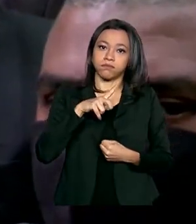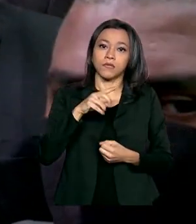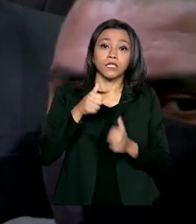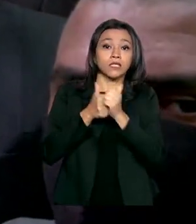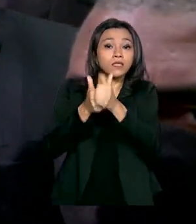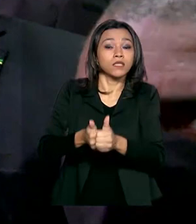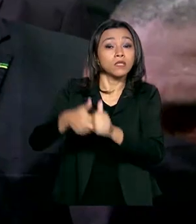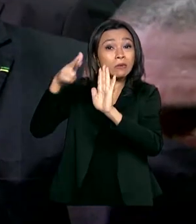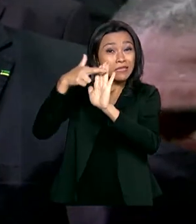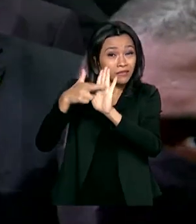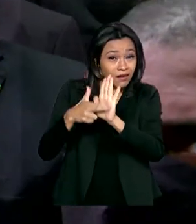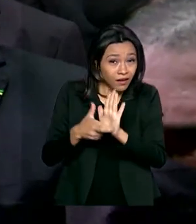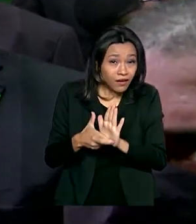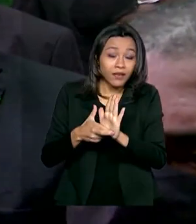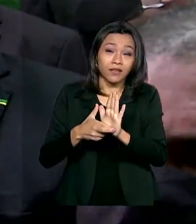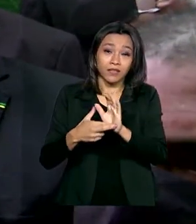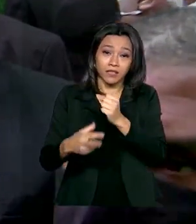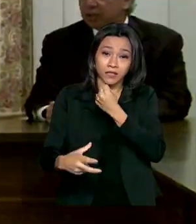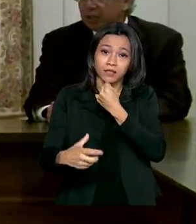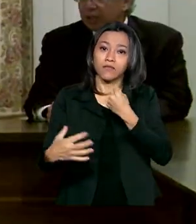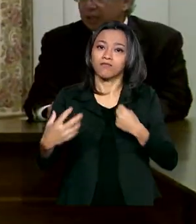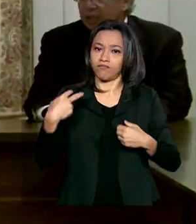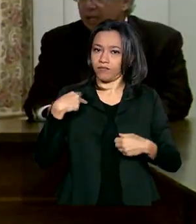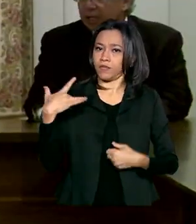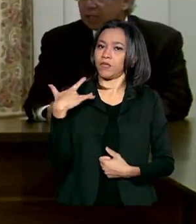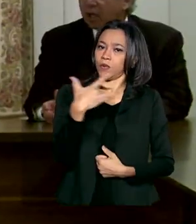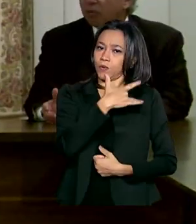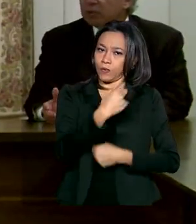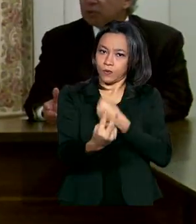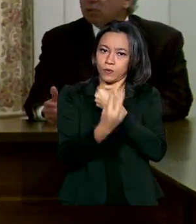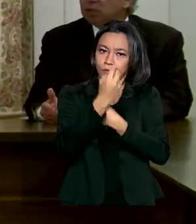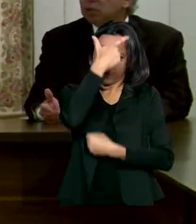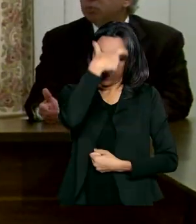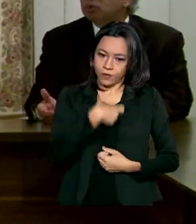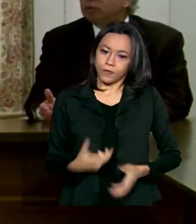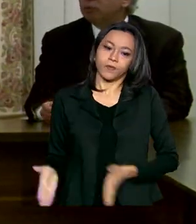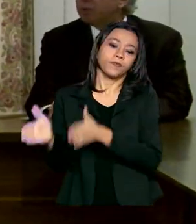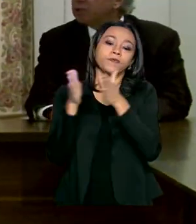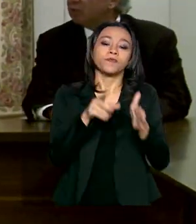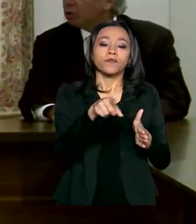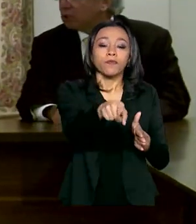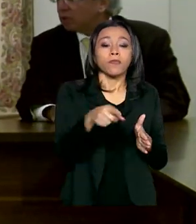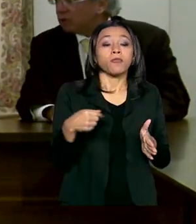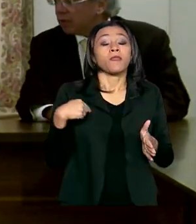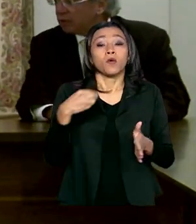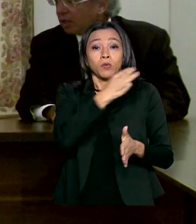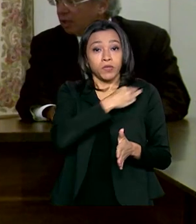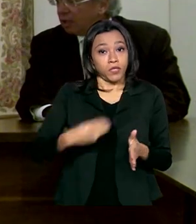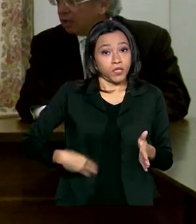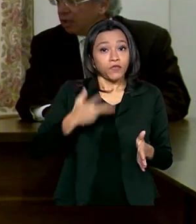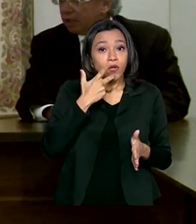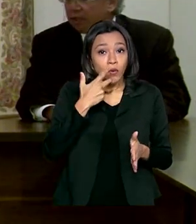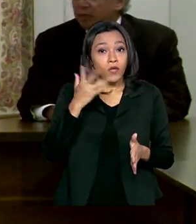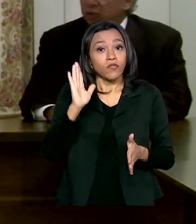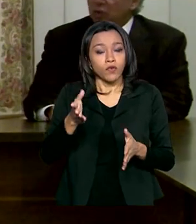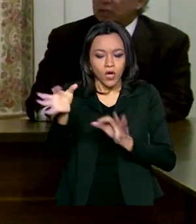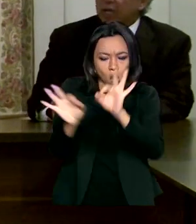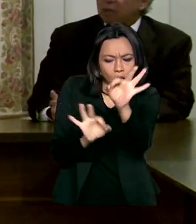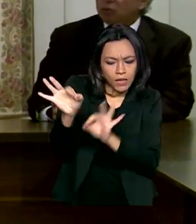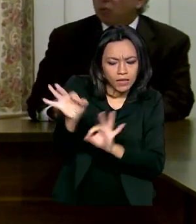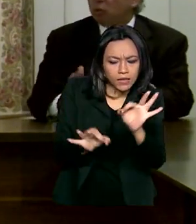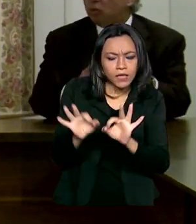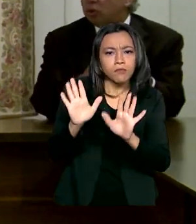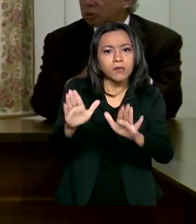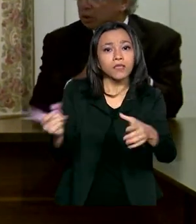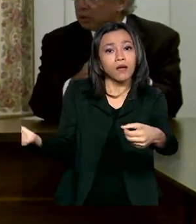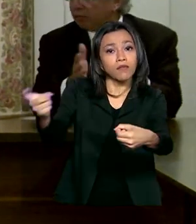protocolos rígidos de segurança e de saúde. O ministro Paulo Guedes defendeu que um sistema de proteção social foi montado, mas que o retorno às atividades